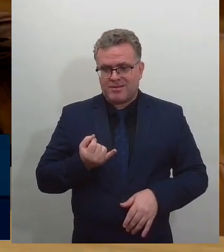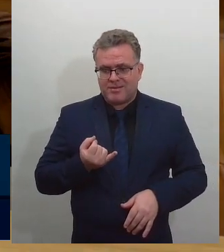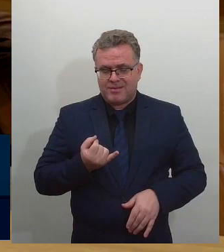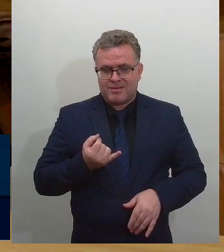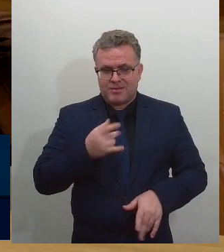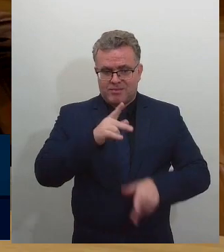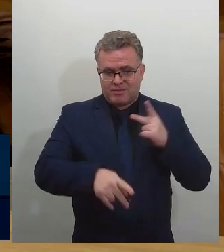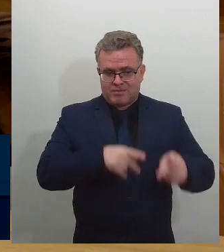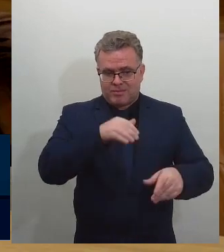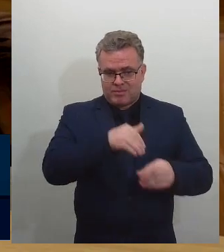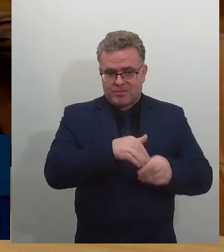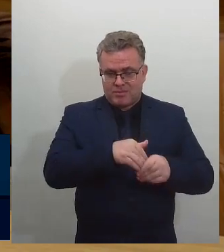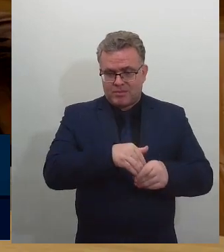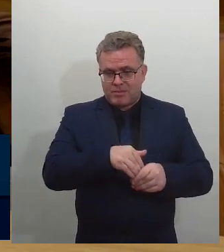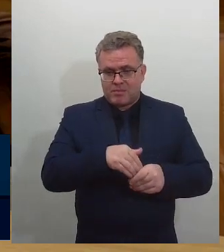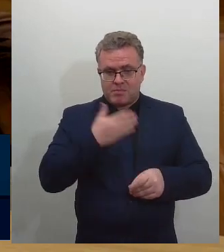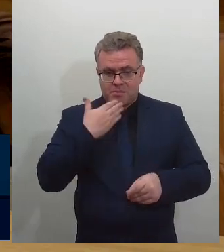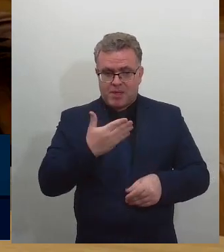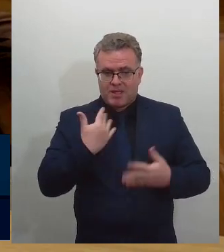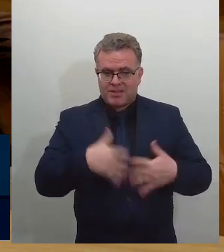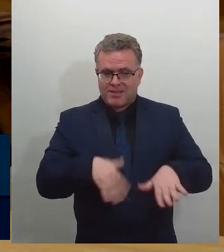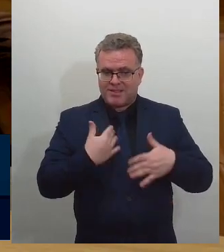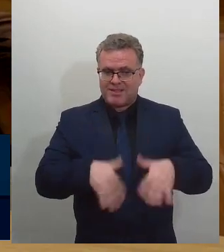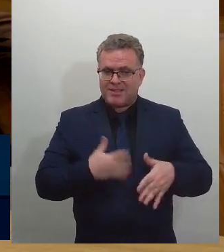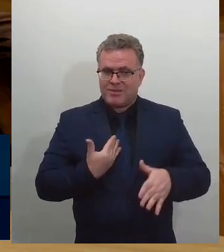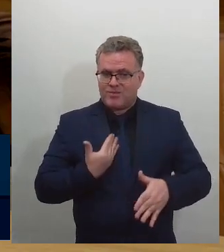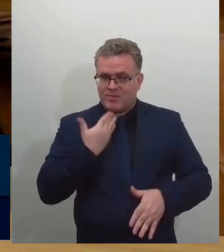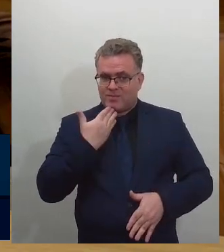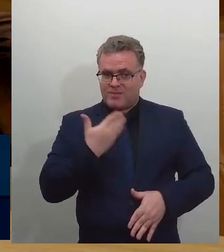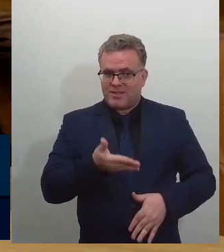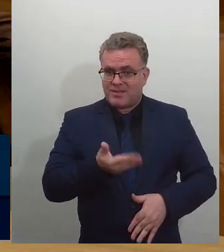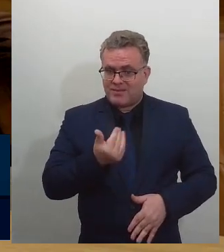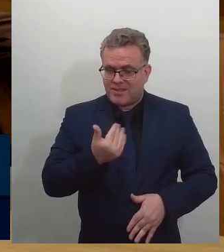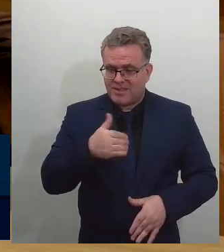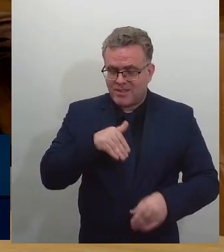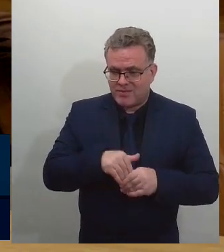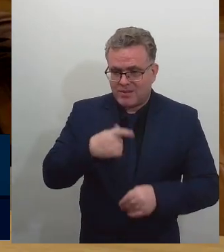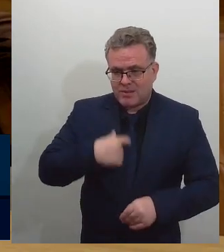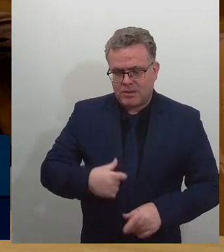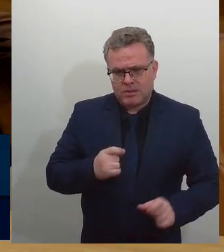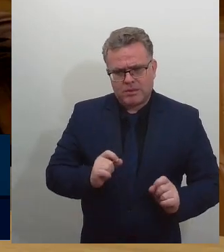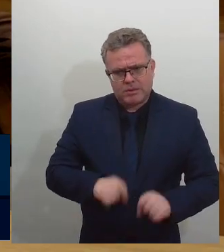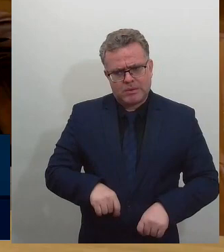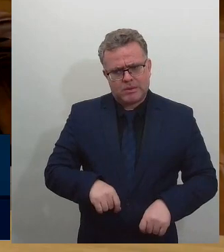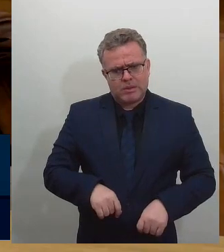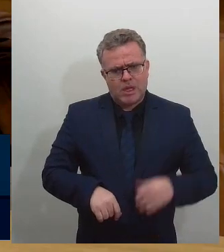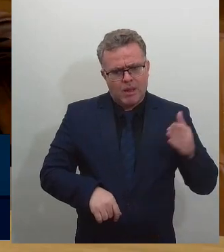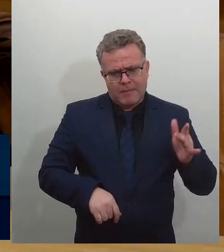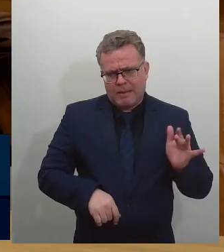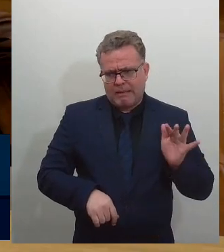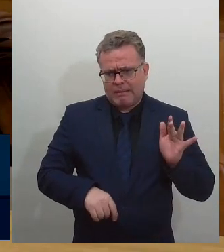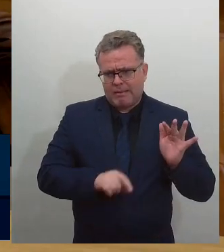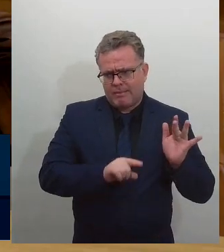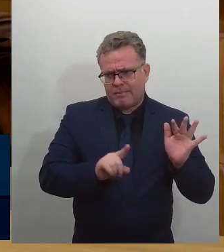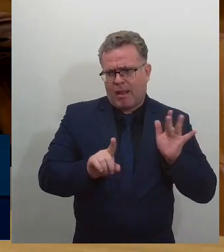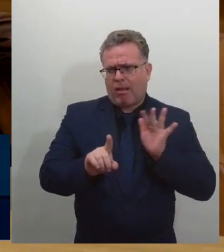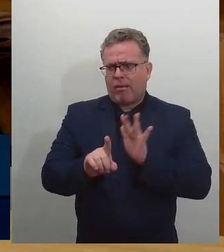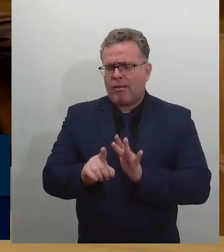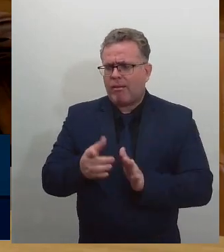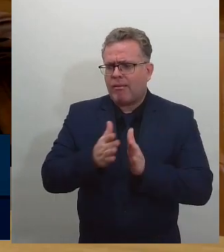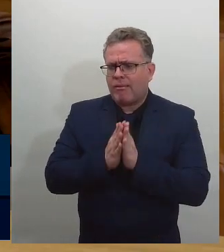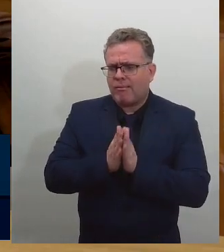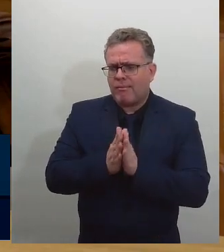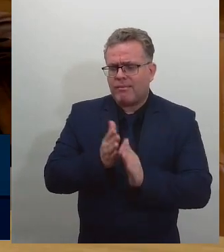que aquele povo vá para a porta deles se humilhar pedindo uma carrada de água. É isso que acontece há vários e vários